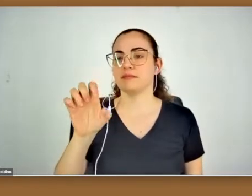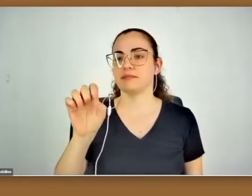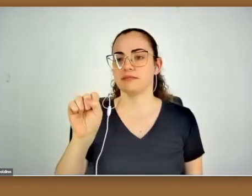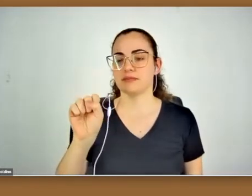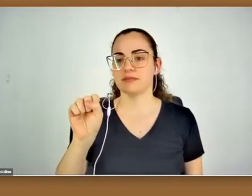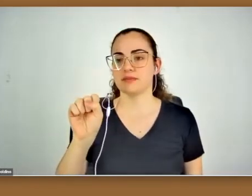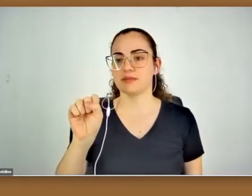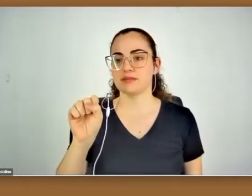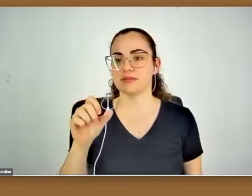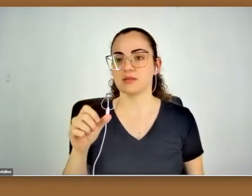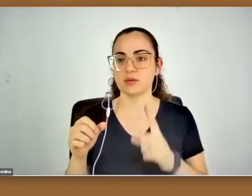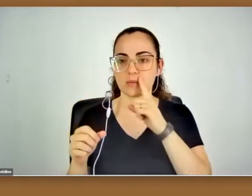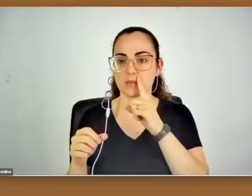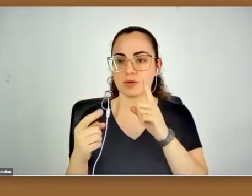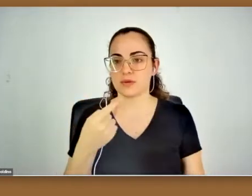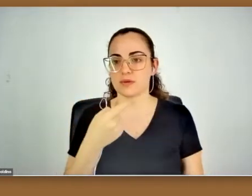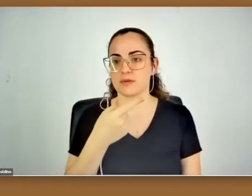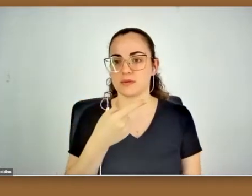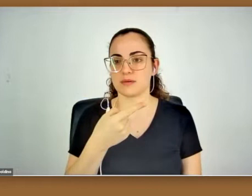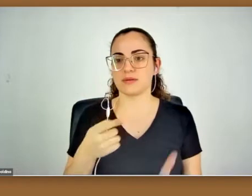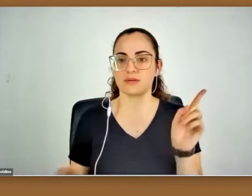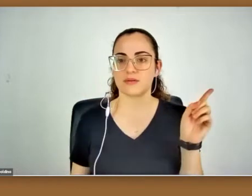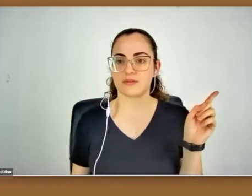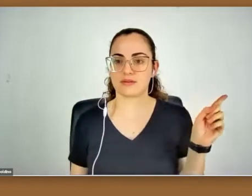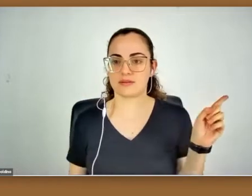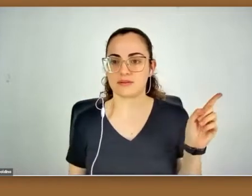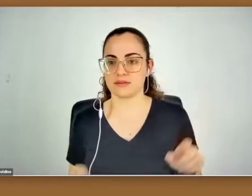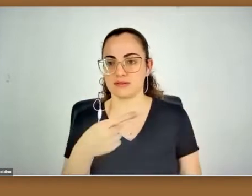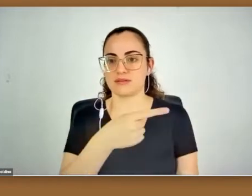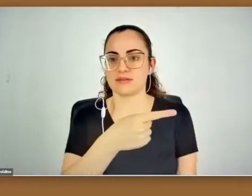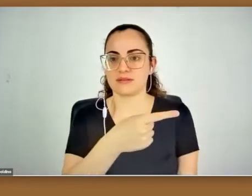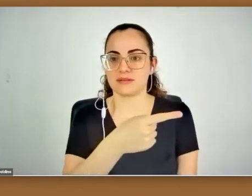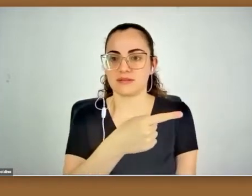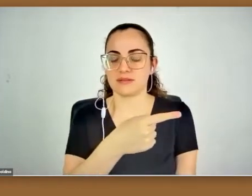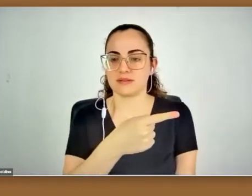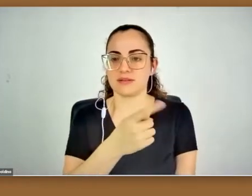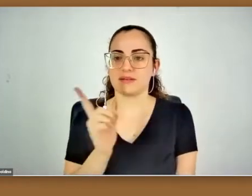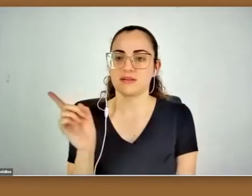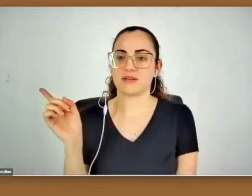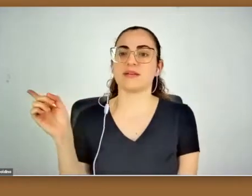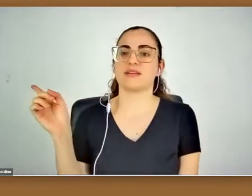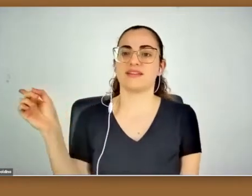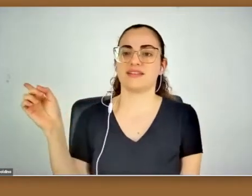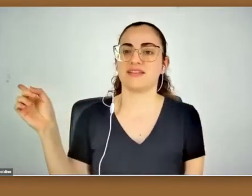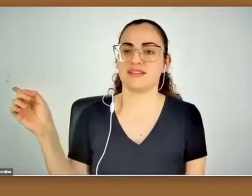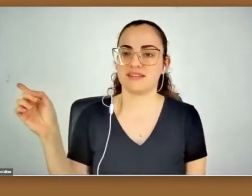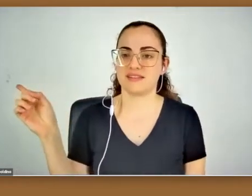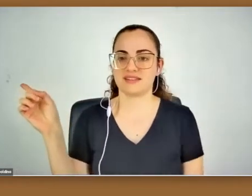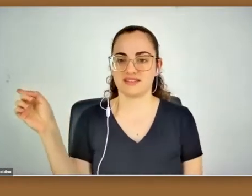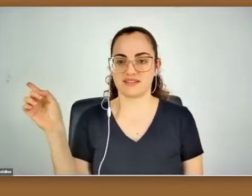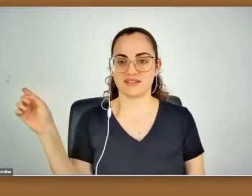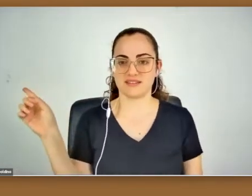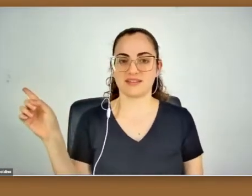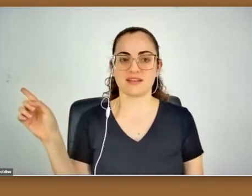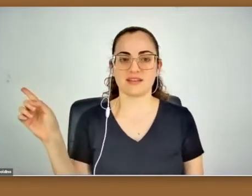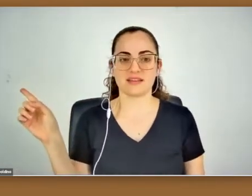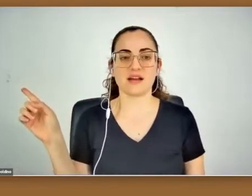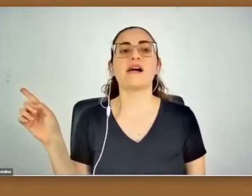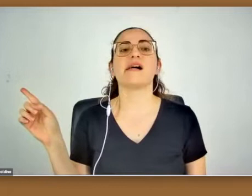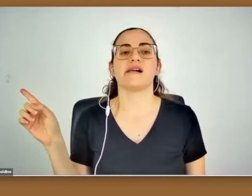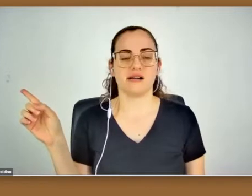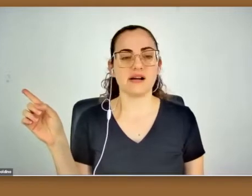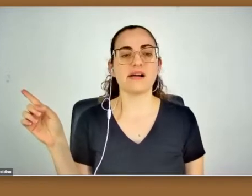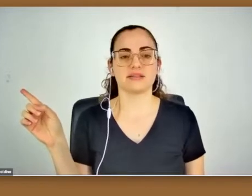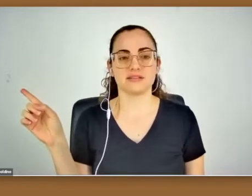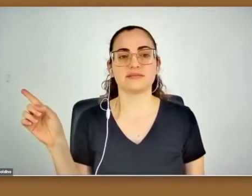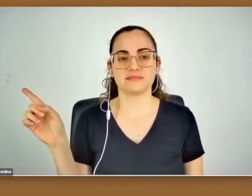escola, que é o Aedes, que é esse mosquitinho aí, bonitinho, rajadinho, que é super famoso aqui no